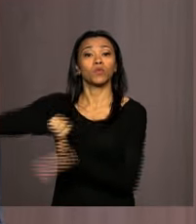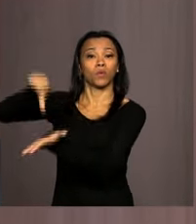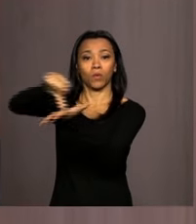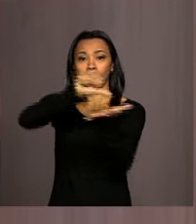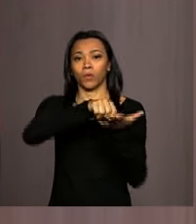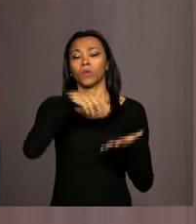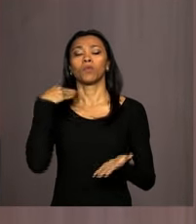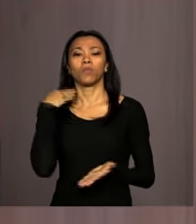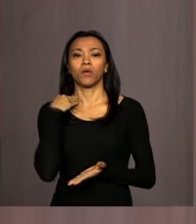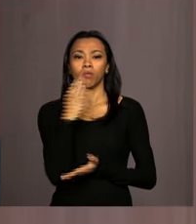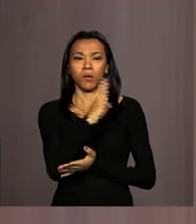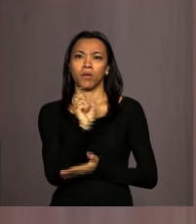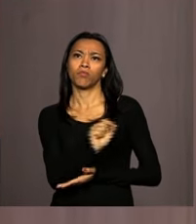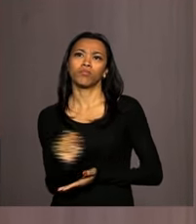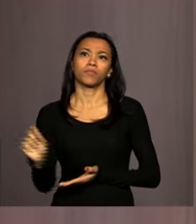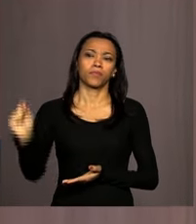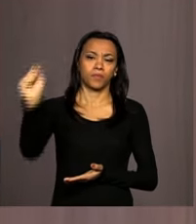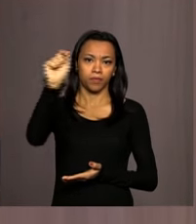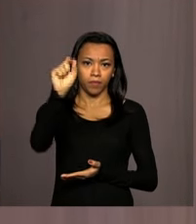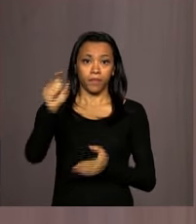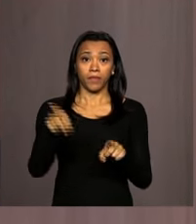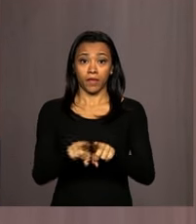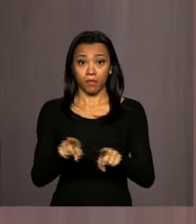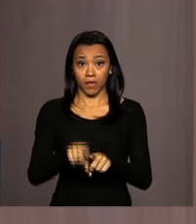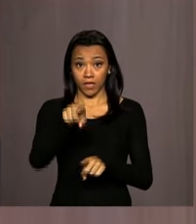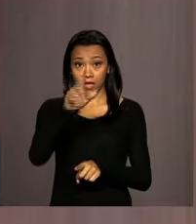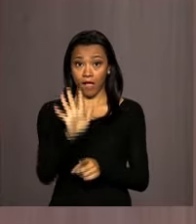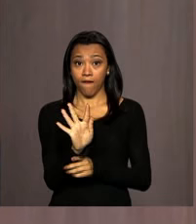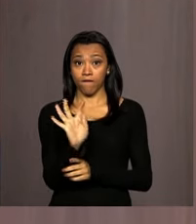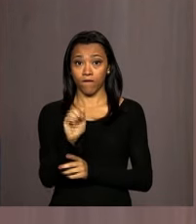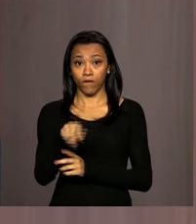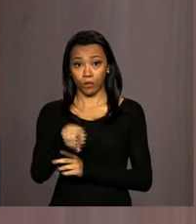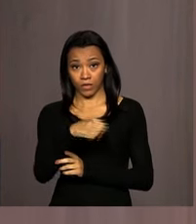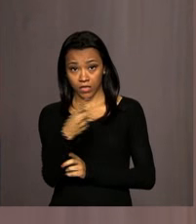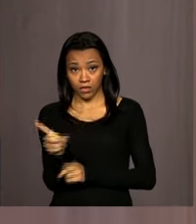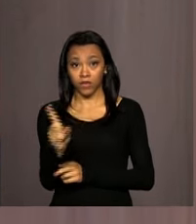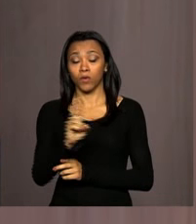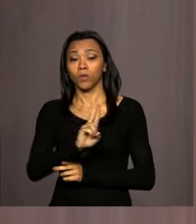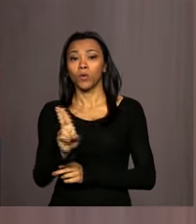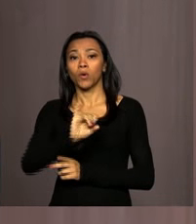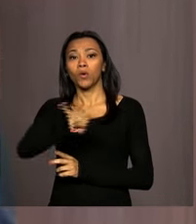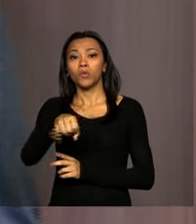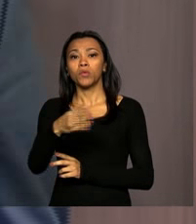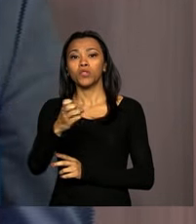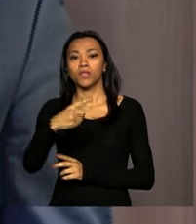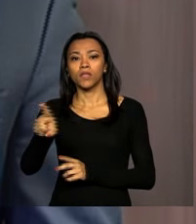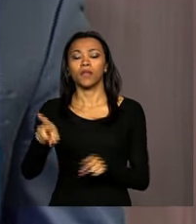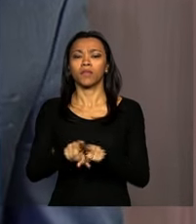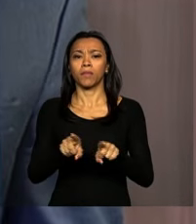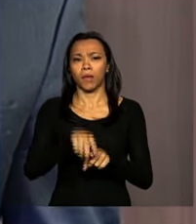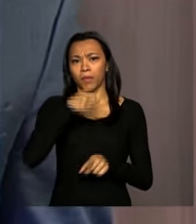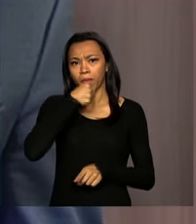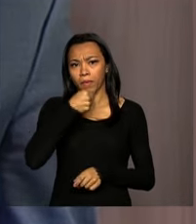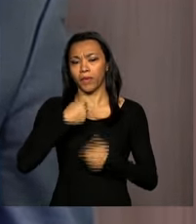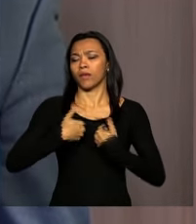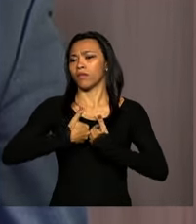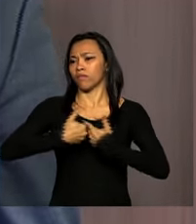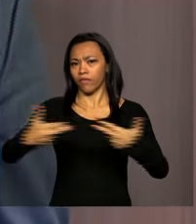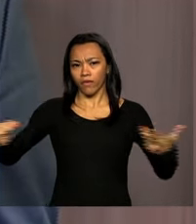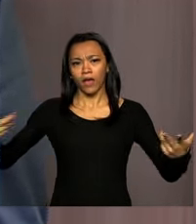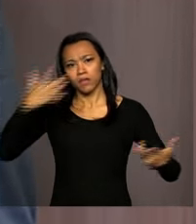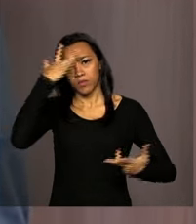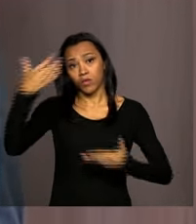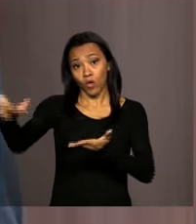Do presidente da Fundação Banco do Brasil, José Caetano. Da imprensa e dos demais convidados